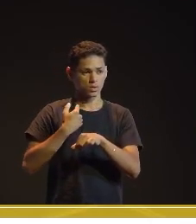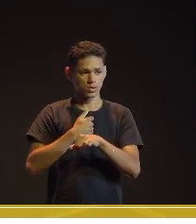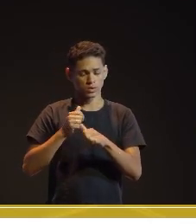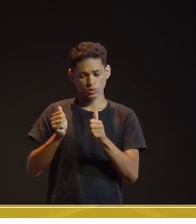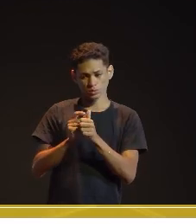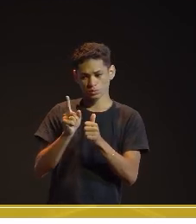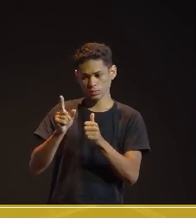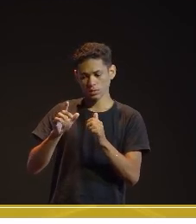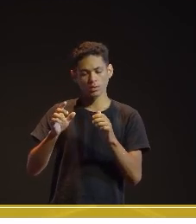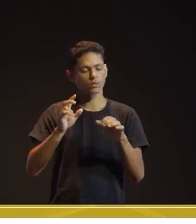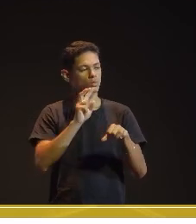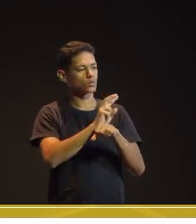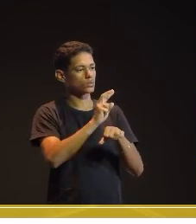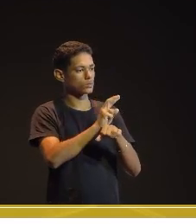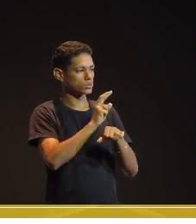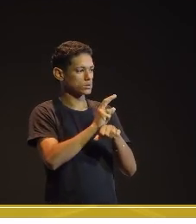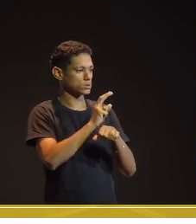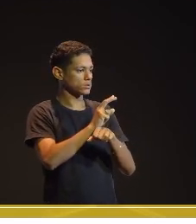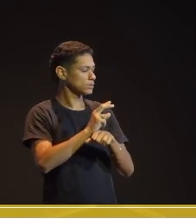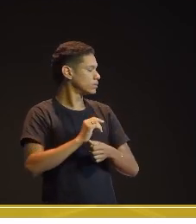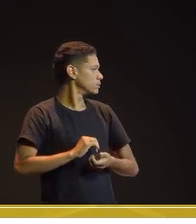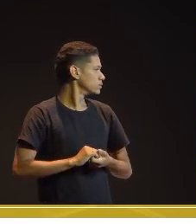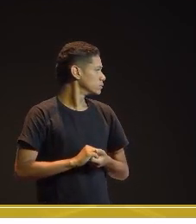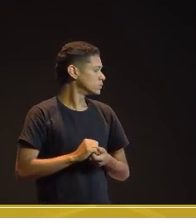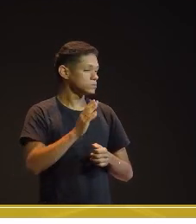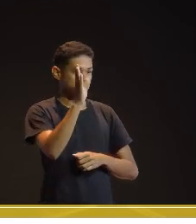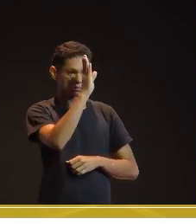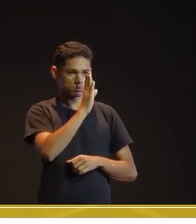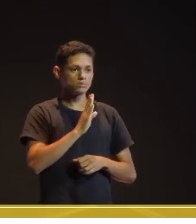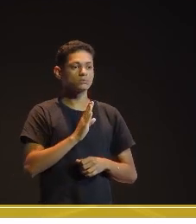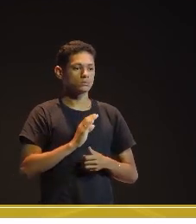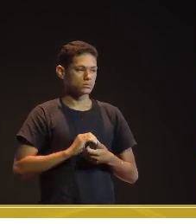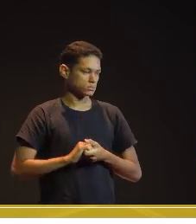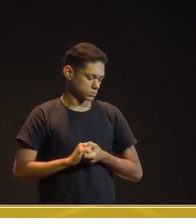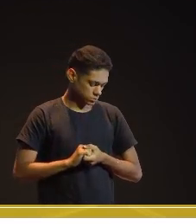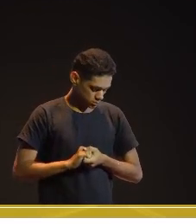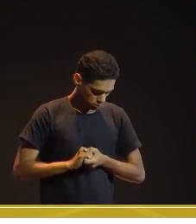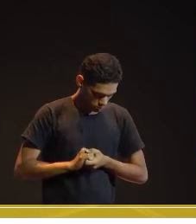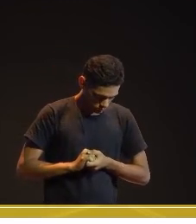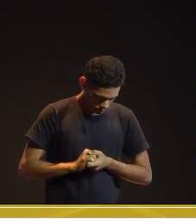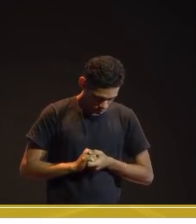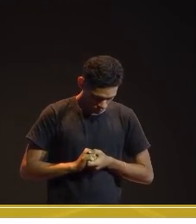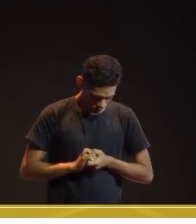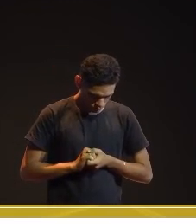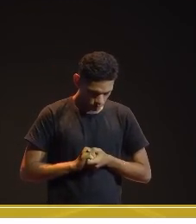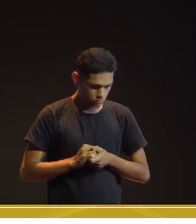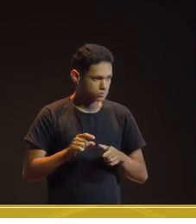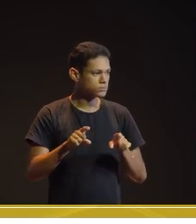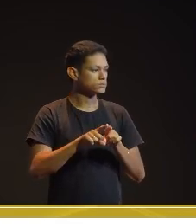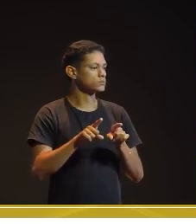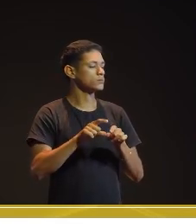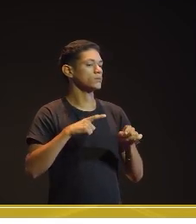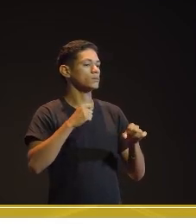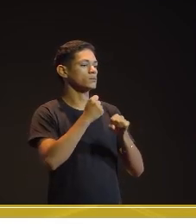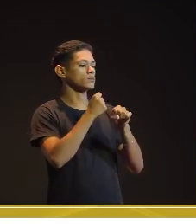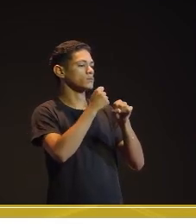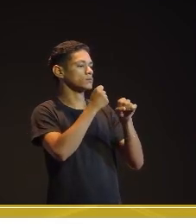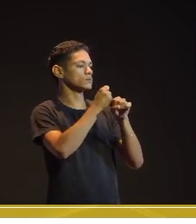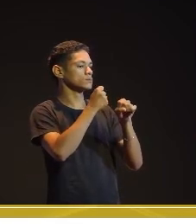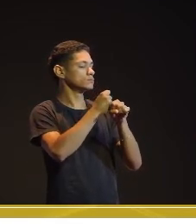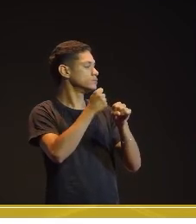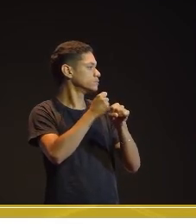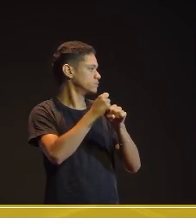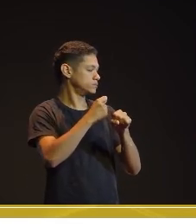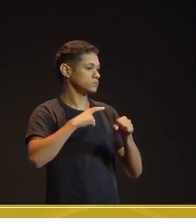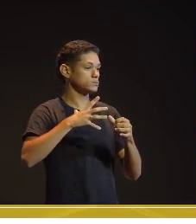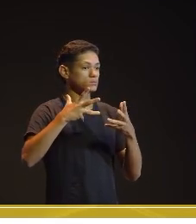cuida de muitos telhados, cuida de muitos ativos em todo o país. E foi assim que a gente fez na construção também. A gente construiu usina em